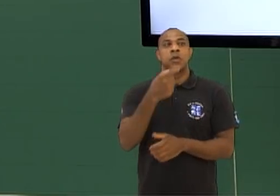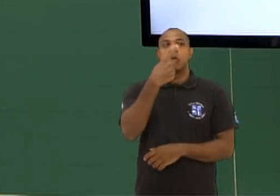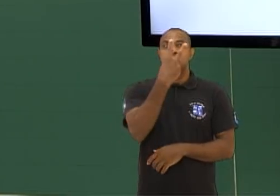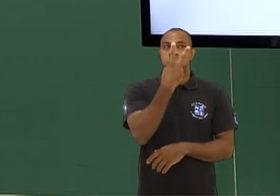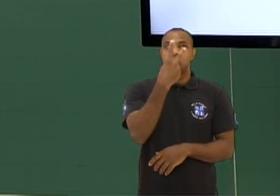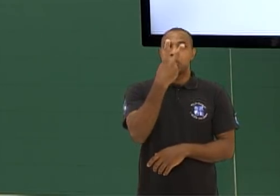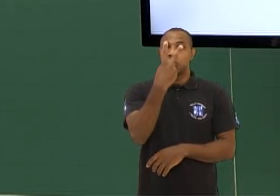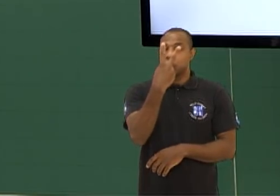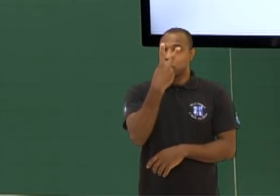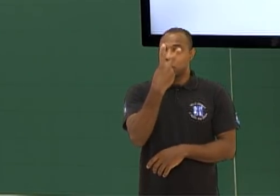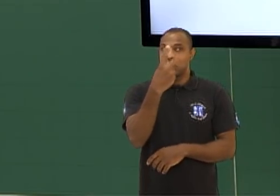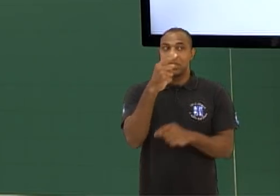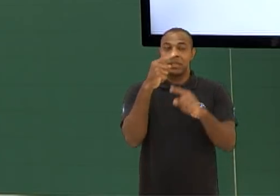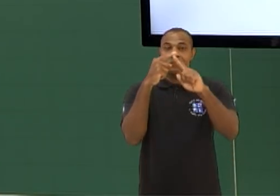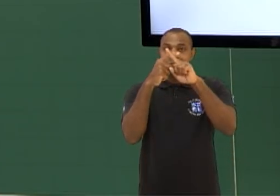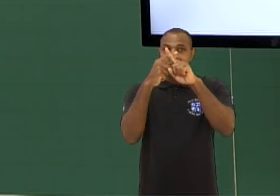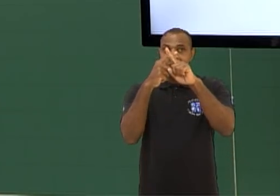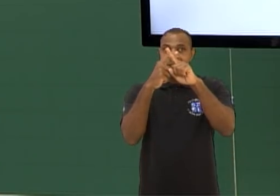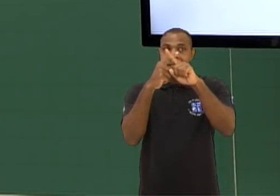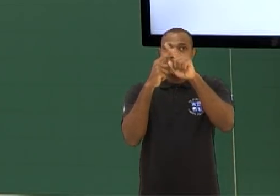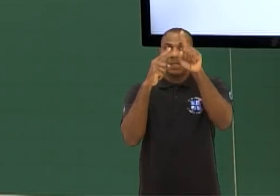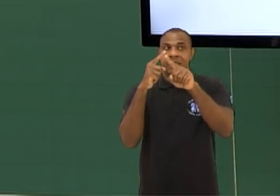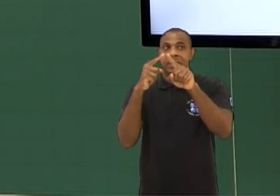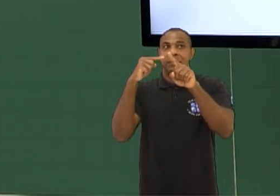negativo. Então, menos 12, tá?